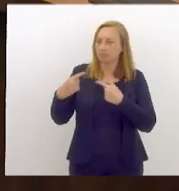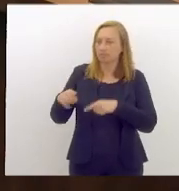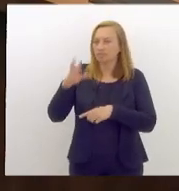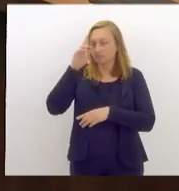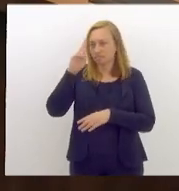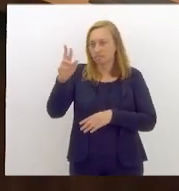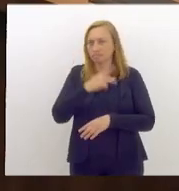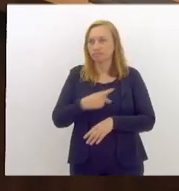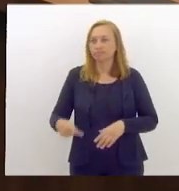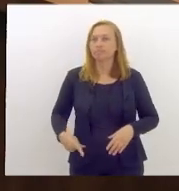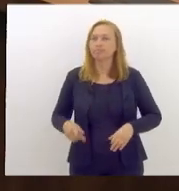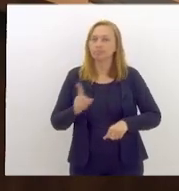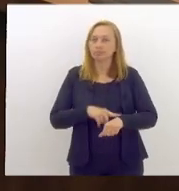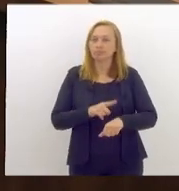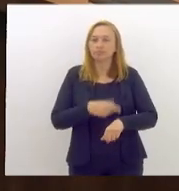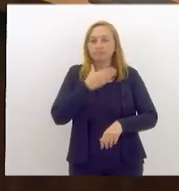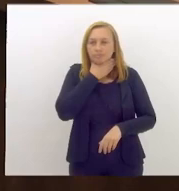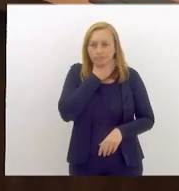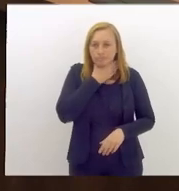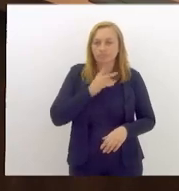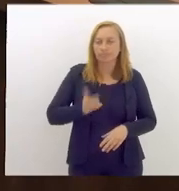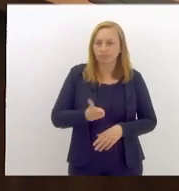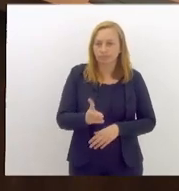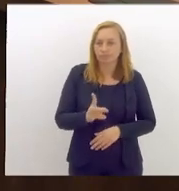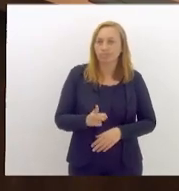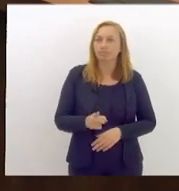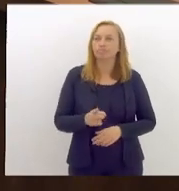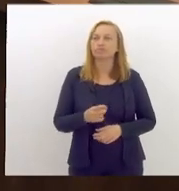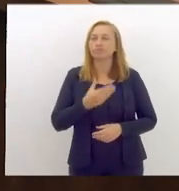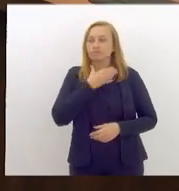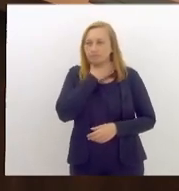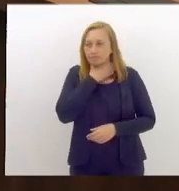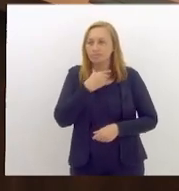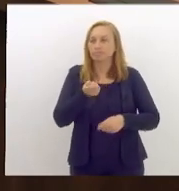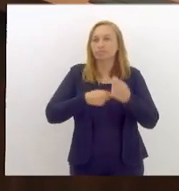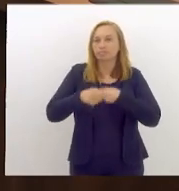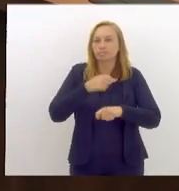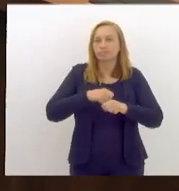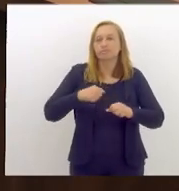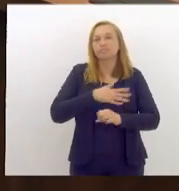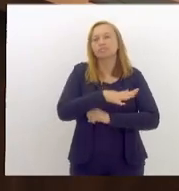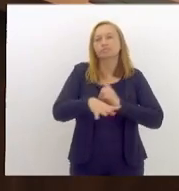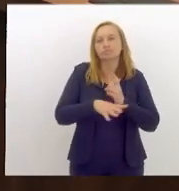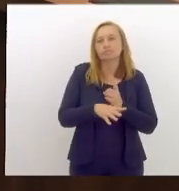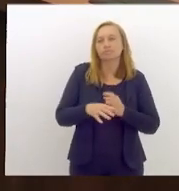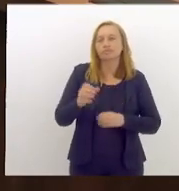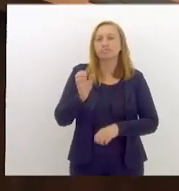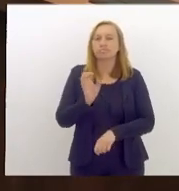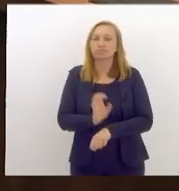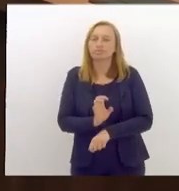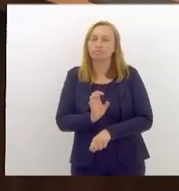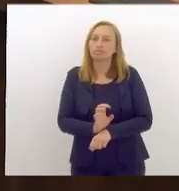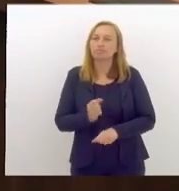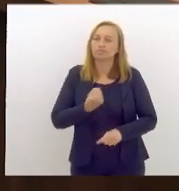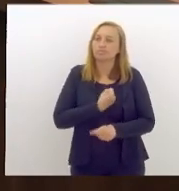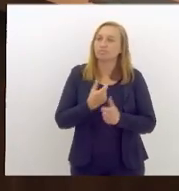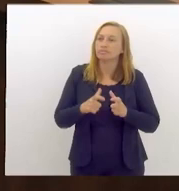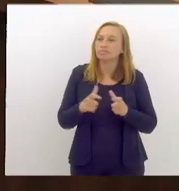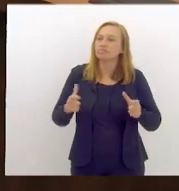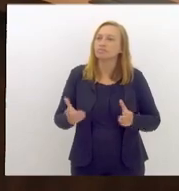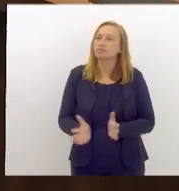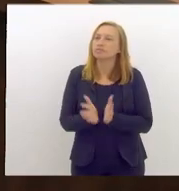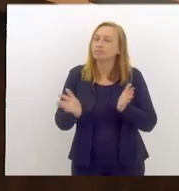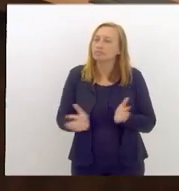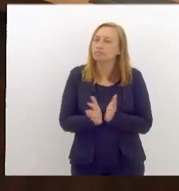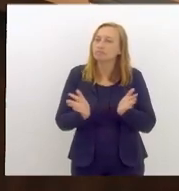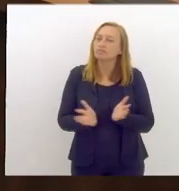momento gravíssimo que ainda permanece de grave crise econômica social do estado com aumento da pobreza da miséria da